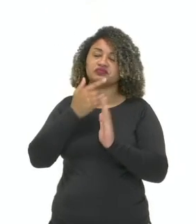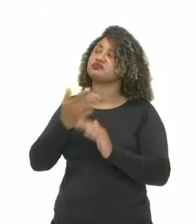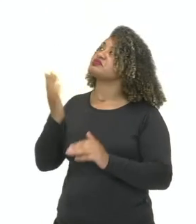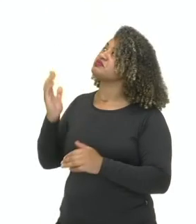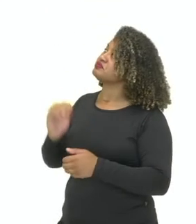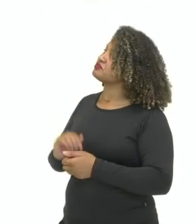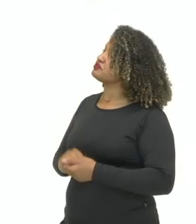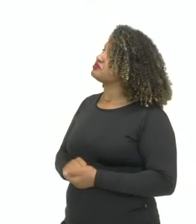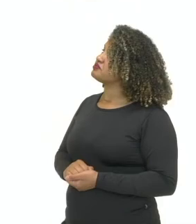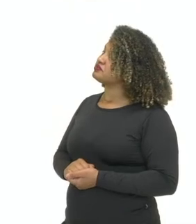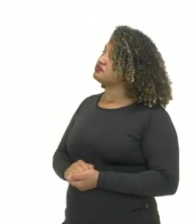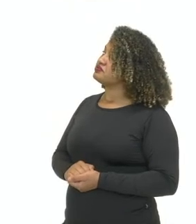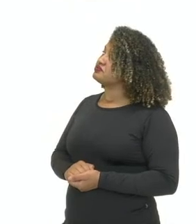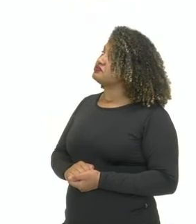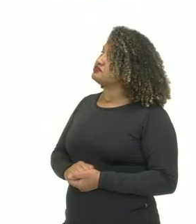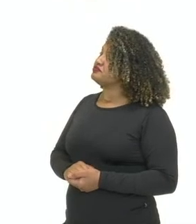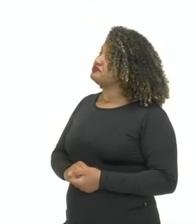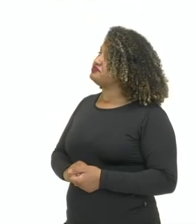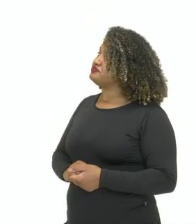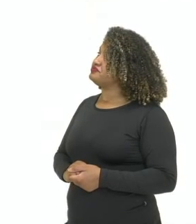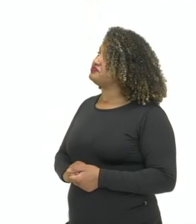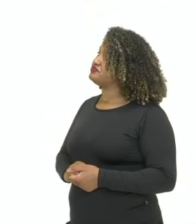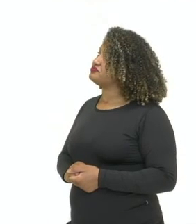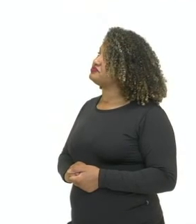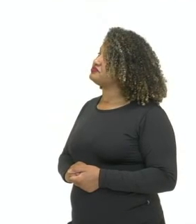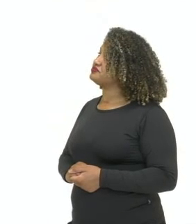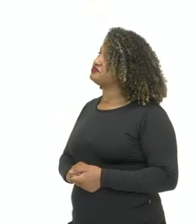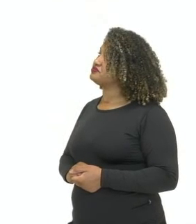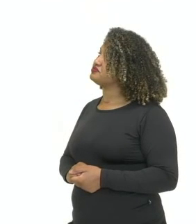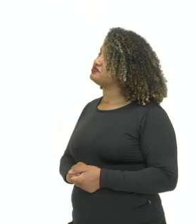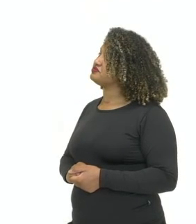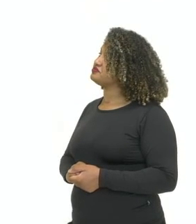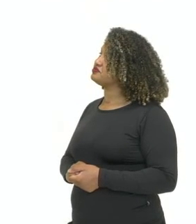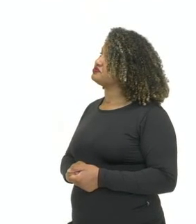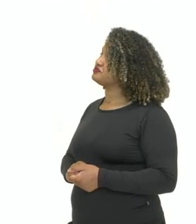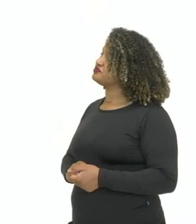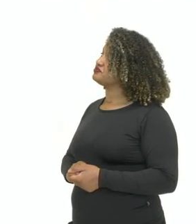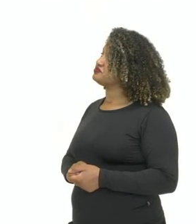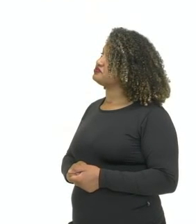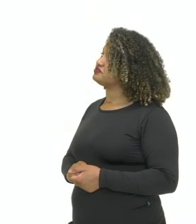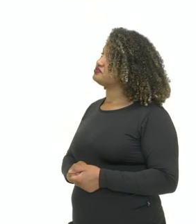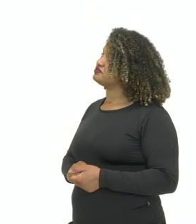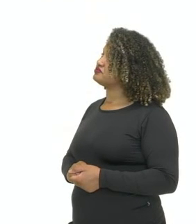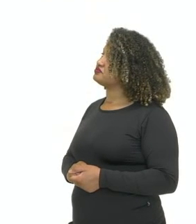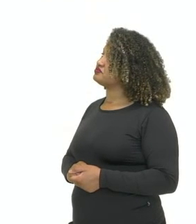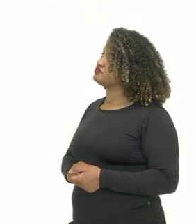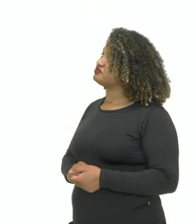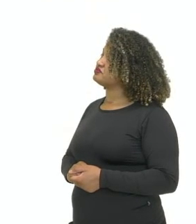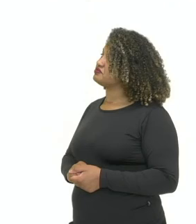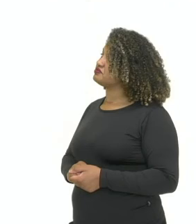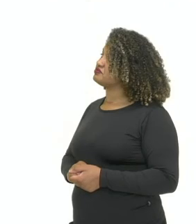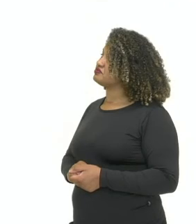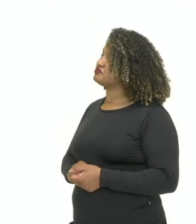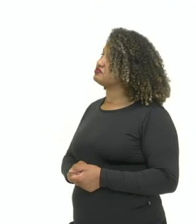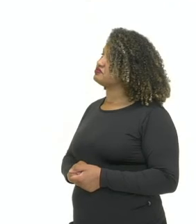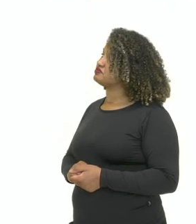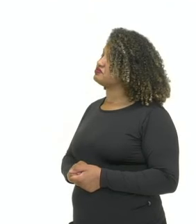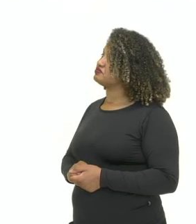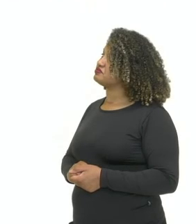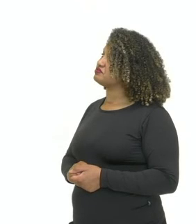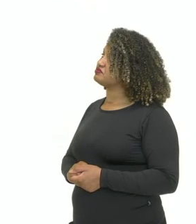Lo interessante é de la ciudad que conoces, a cidade que vocês conhecem, que